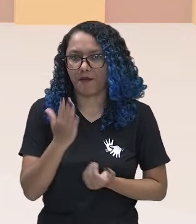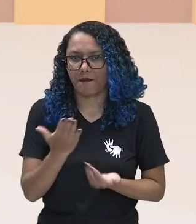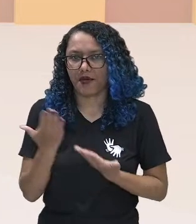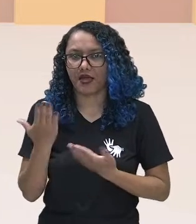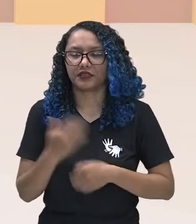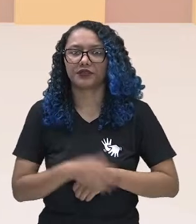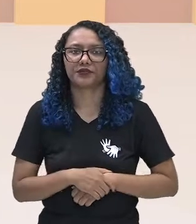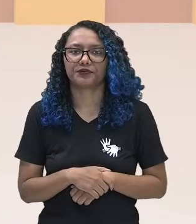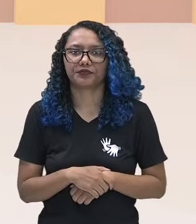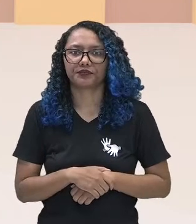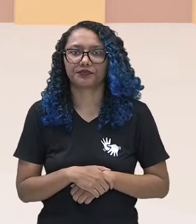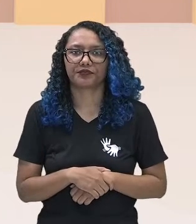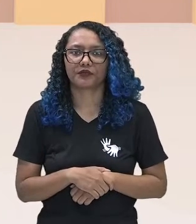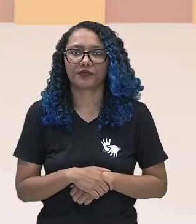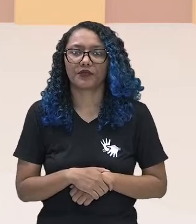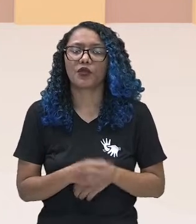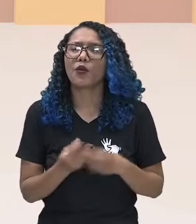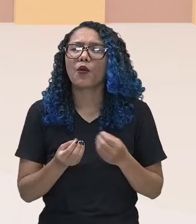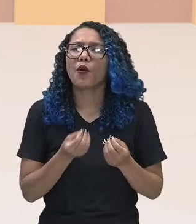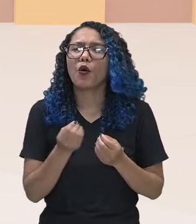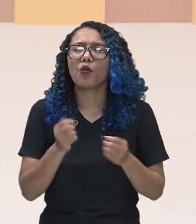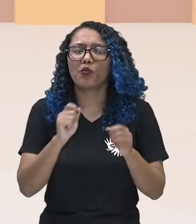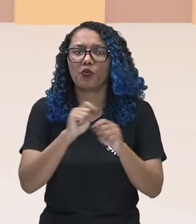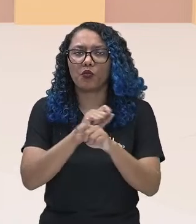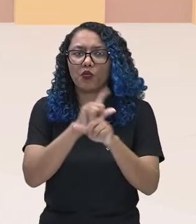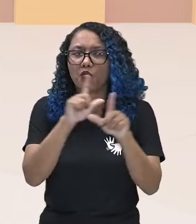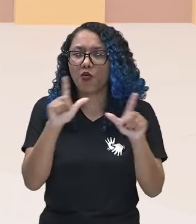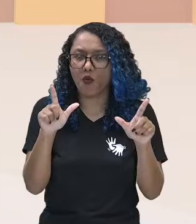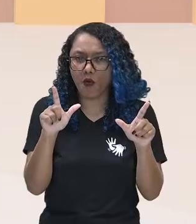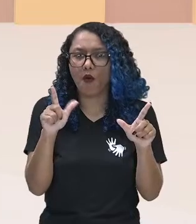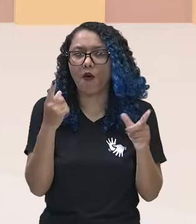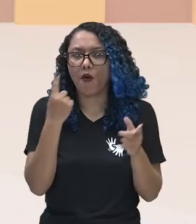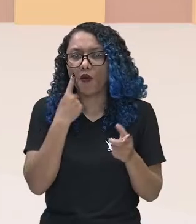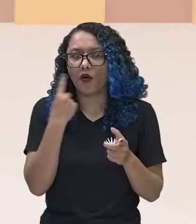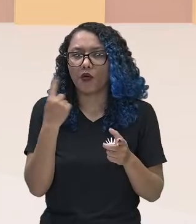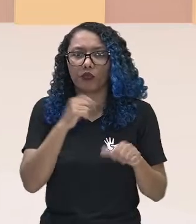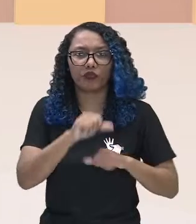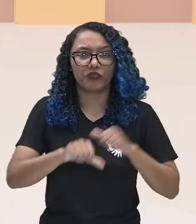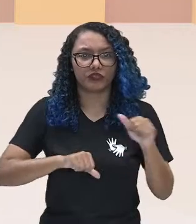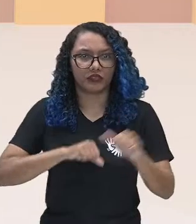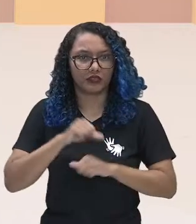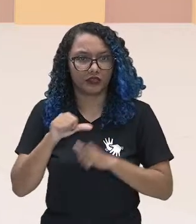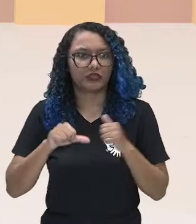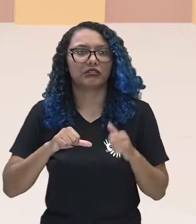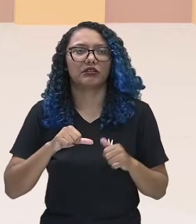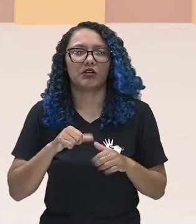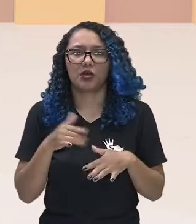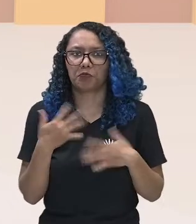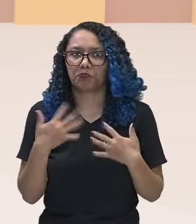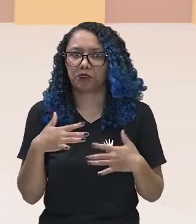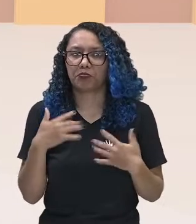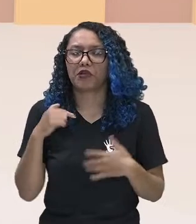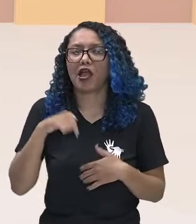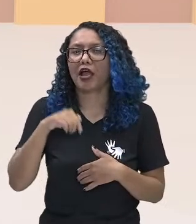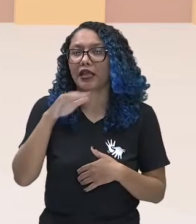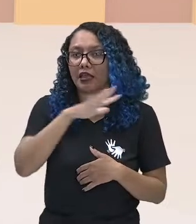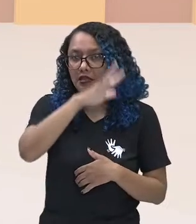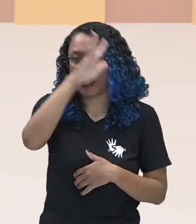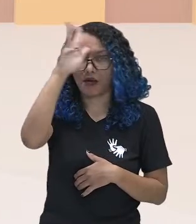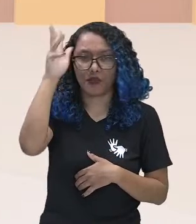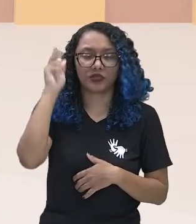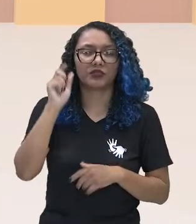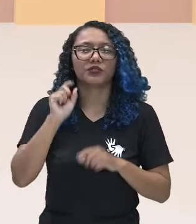temos, olha, a mudança da paisagem, uma mudança significativa aqui no estado do Amazonas, que foi